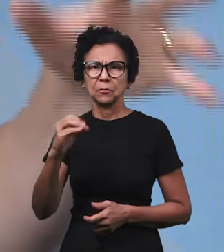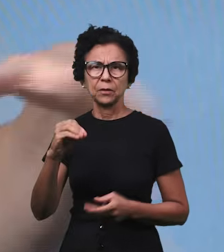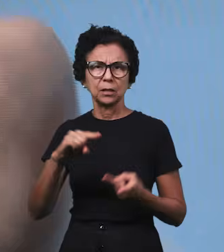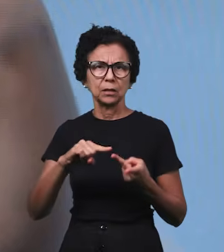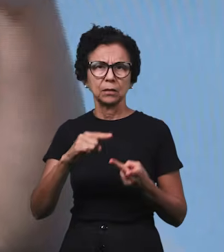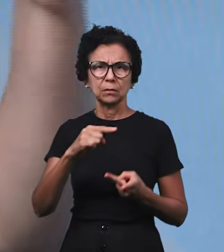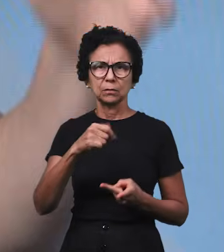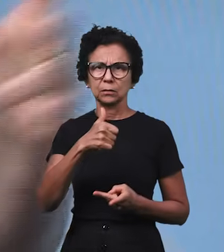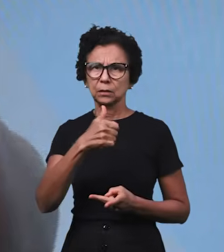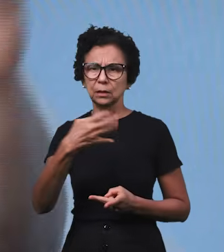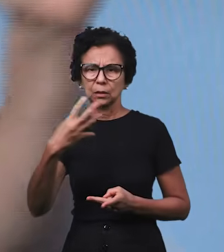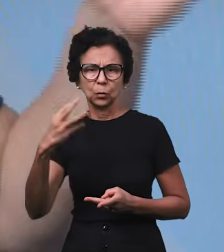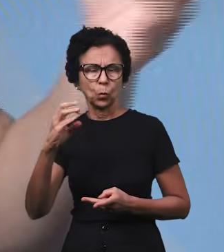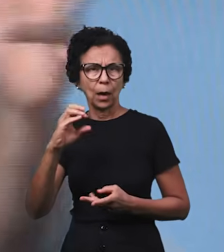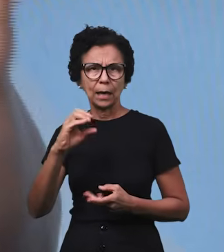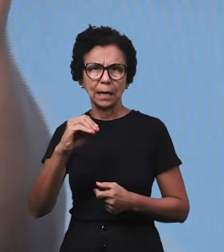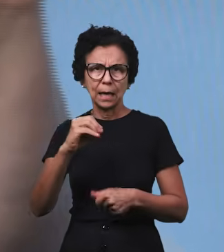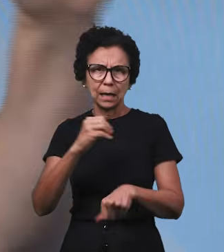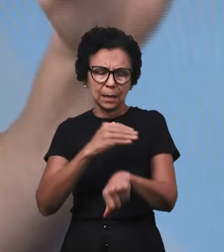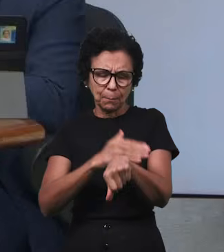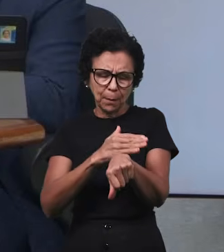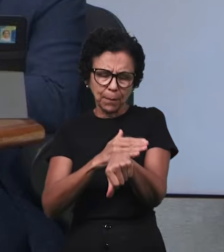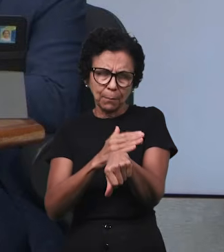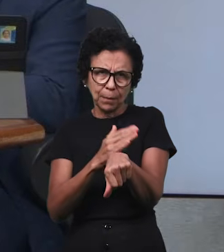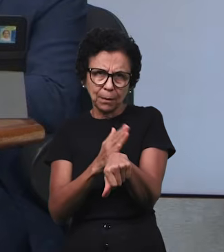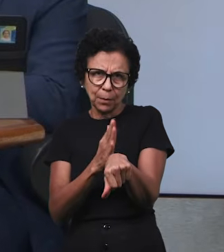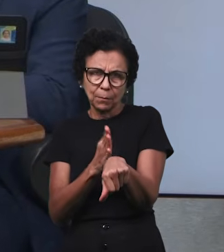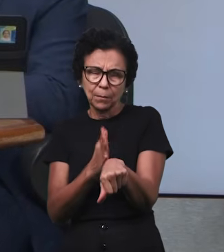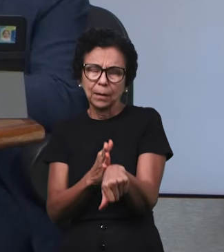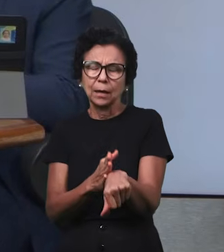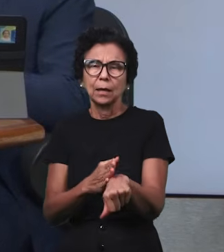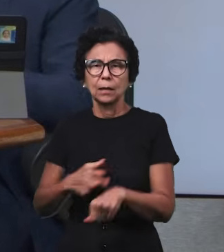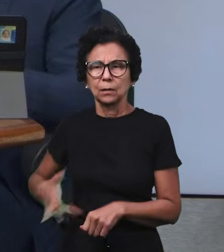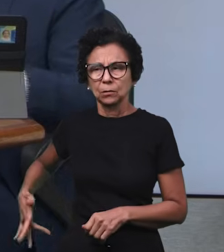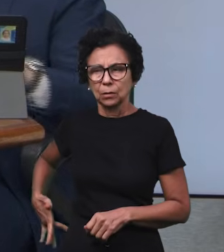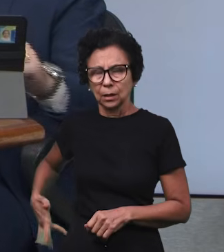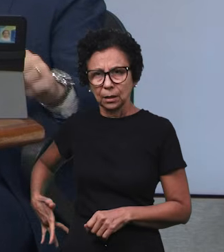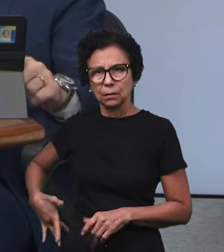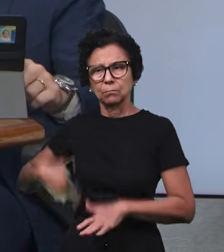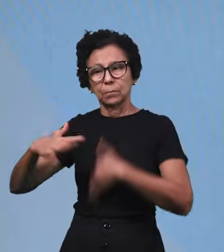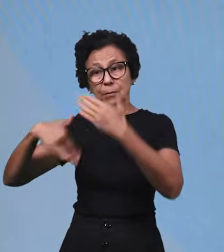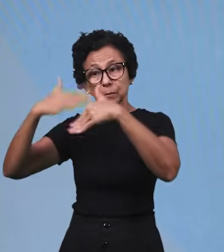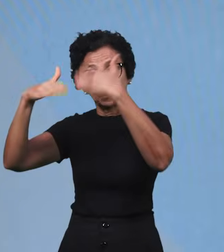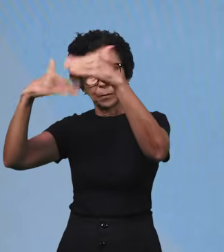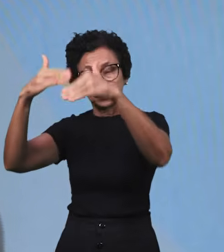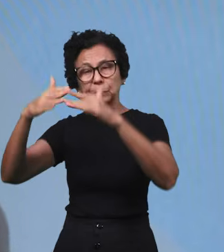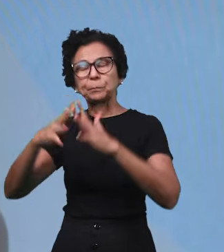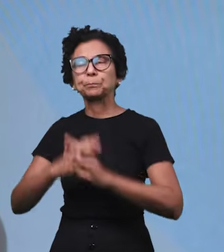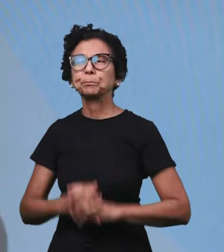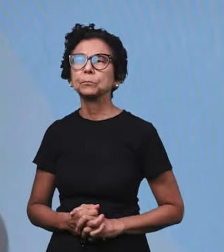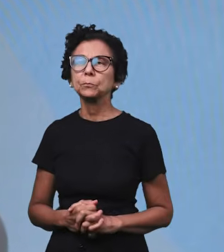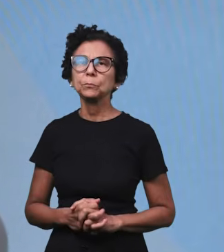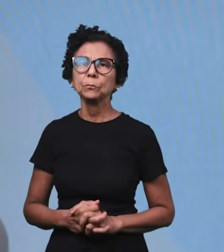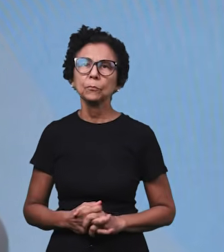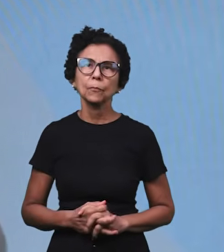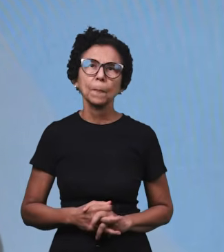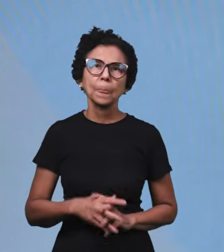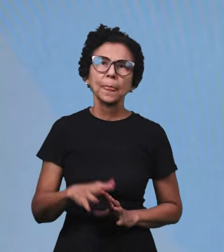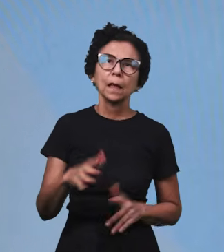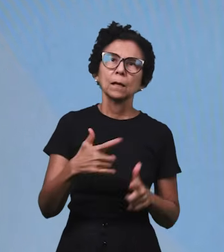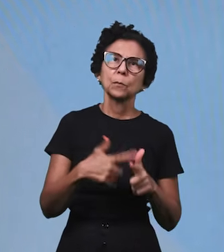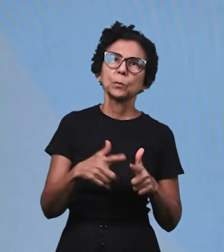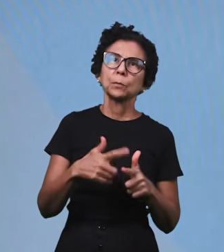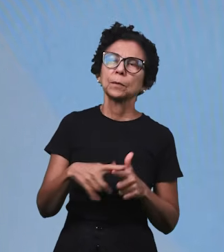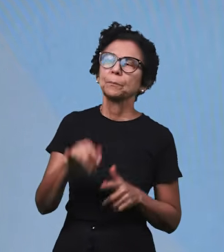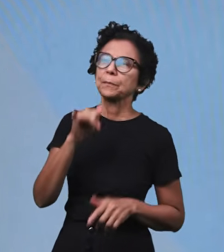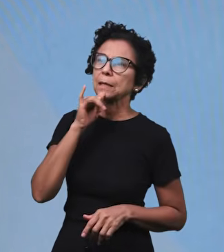está bombando, que nem a gente fala, está super jovem, está super ativo. Quando você tem qualquer fator,